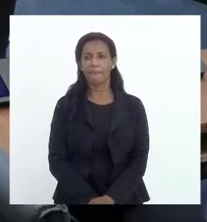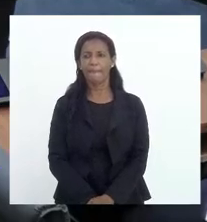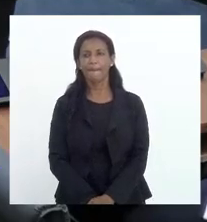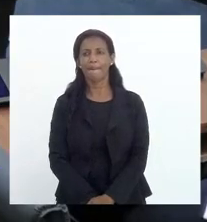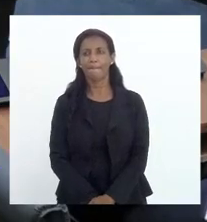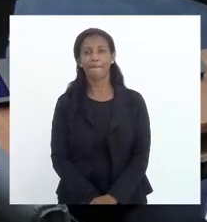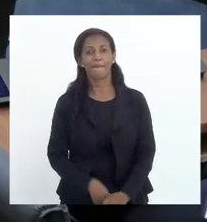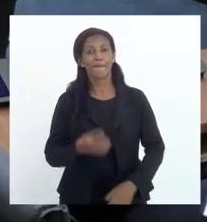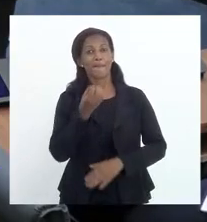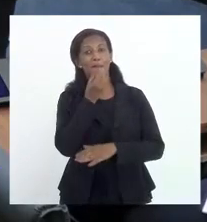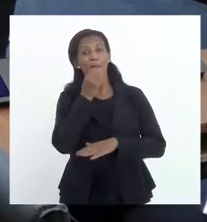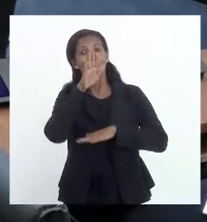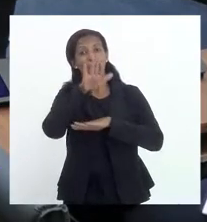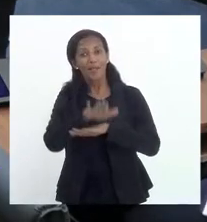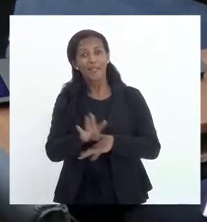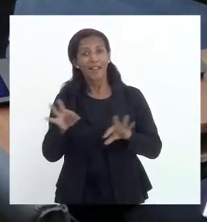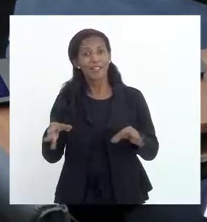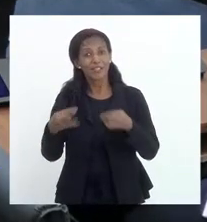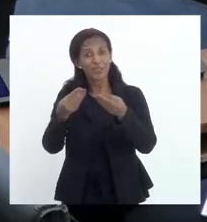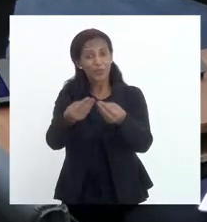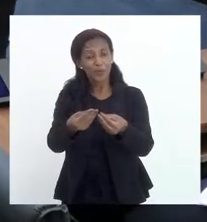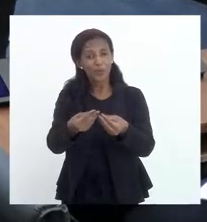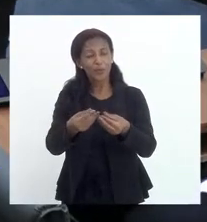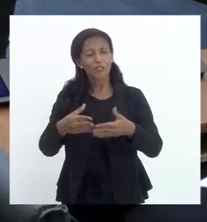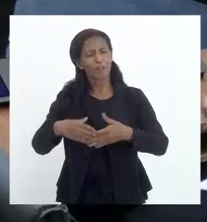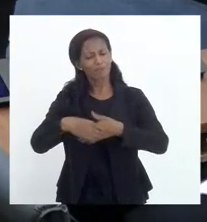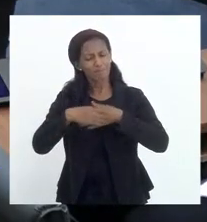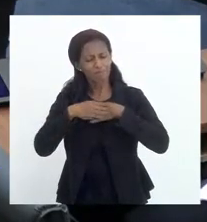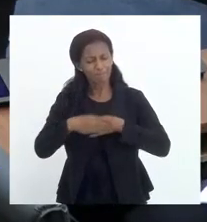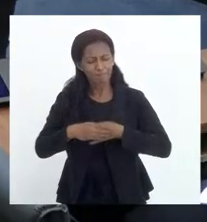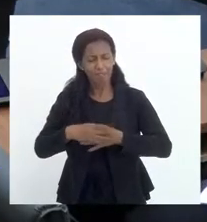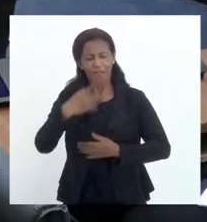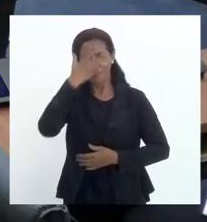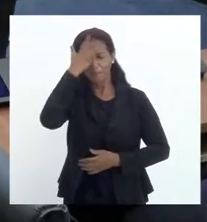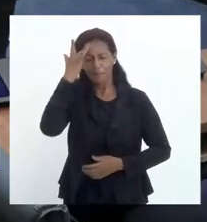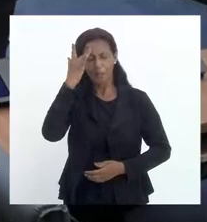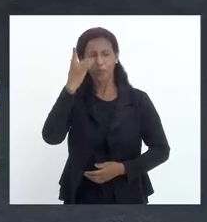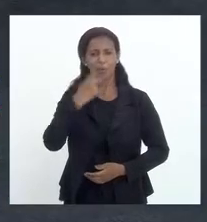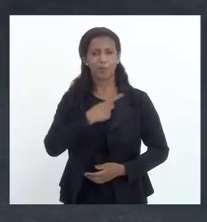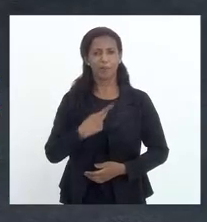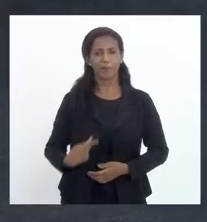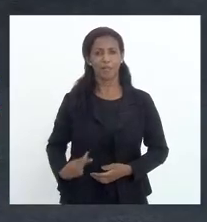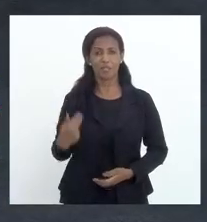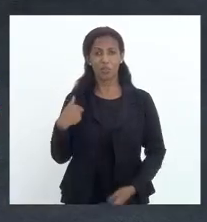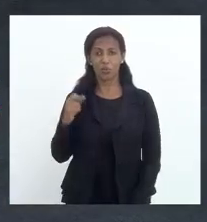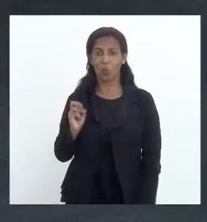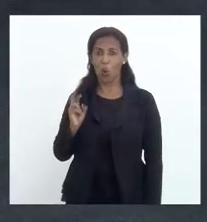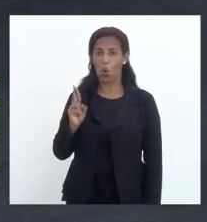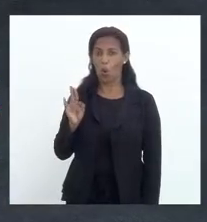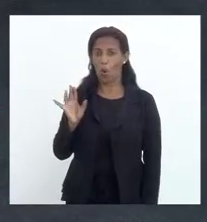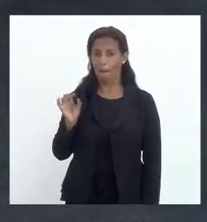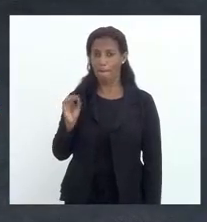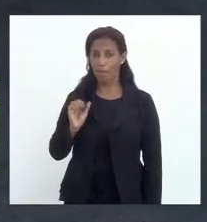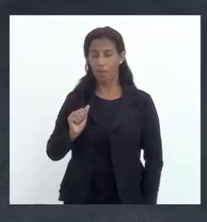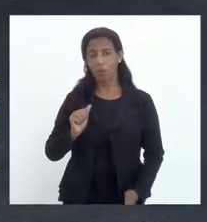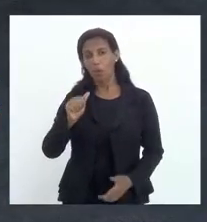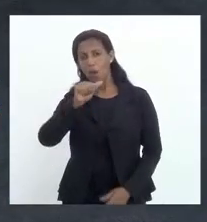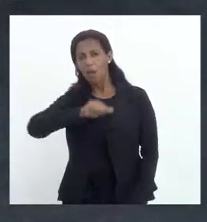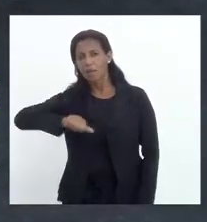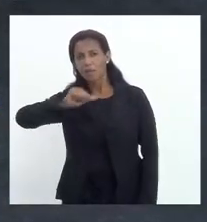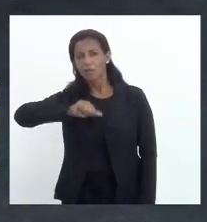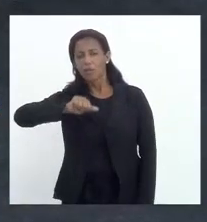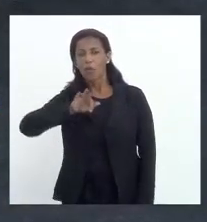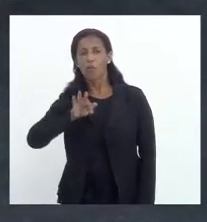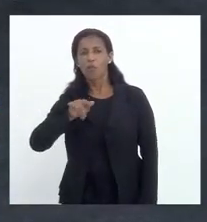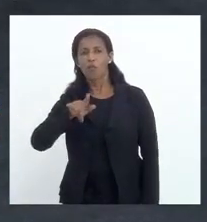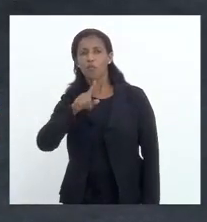Jair, boa tarde. Eu quero dar boa tarde a todos. Quero saudar a mesa na pessoa do presidente. Eu sou Roberto, represento aqui as associações das fundações